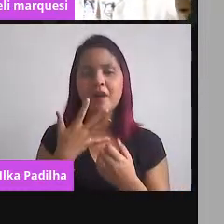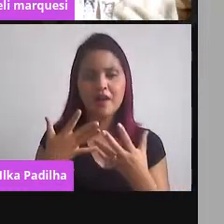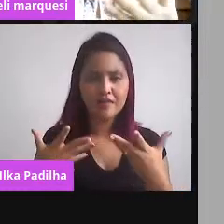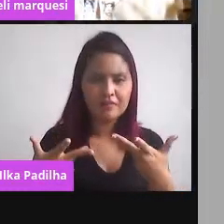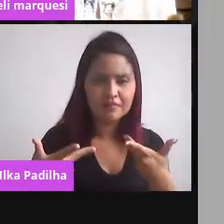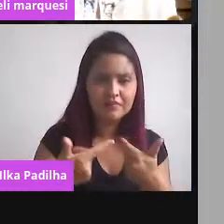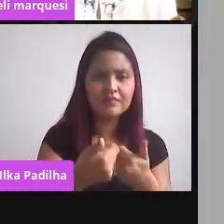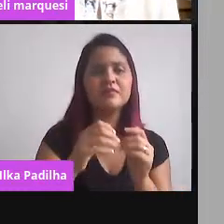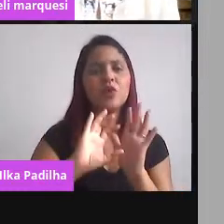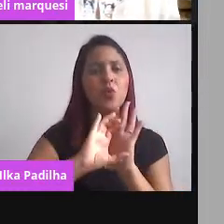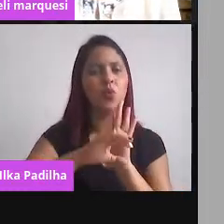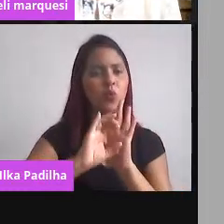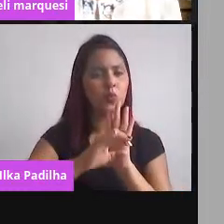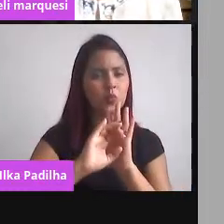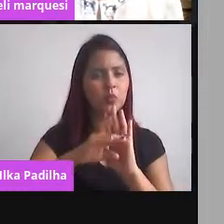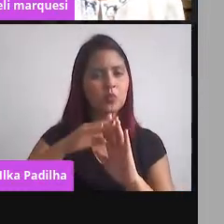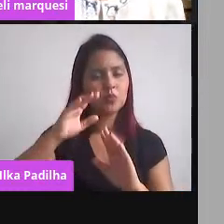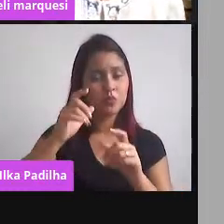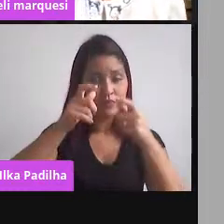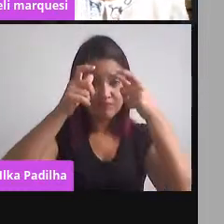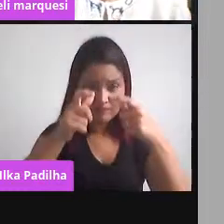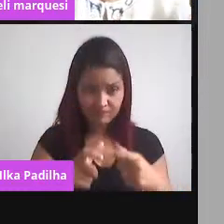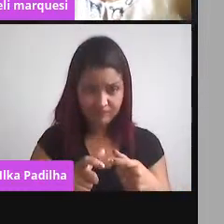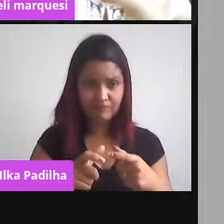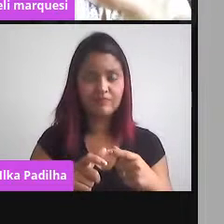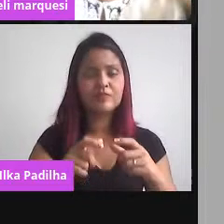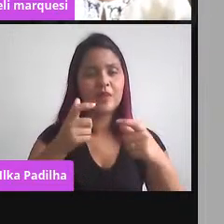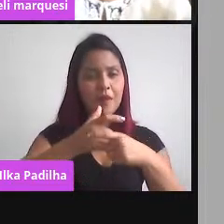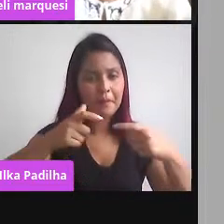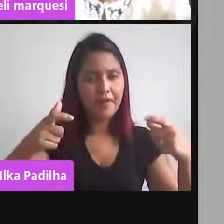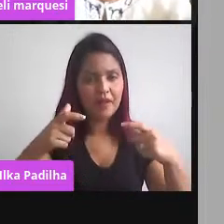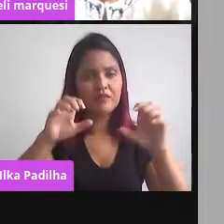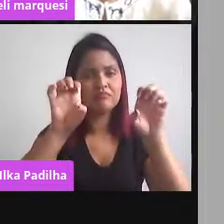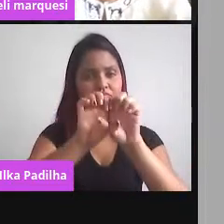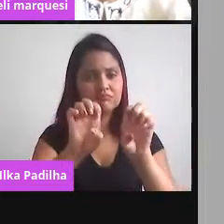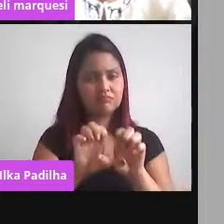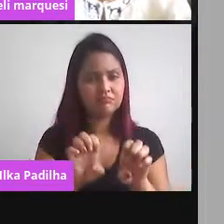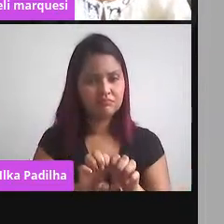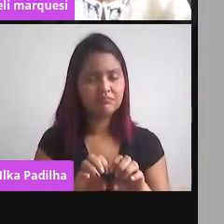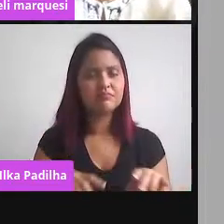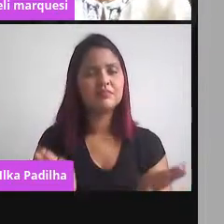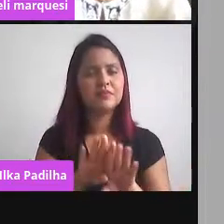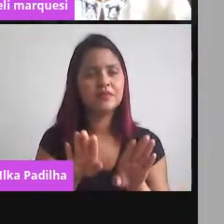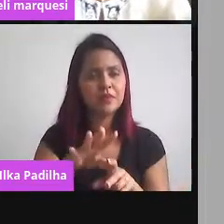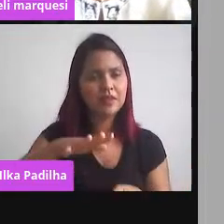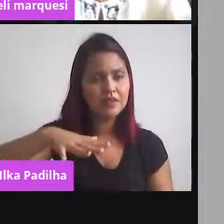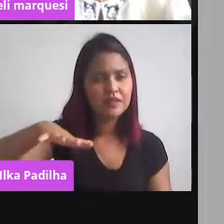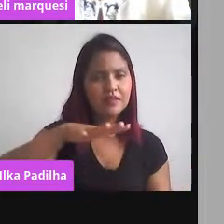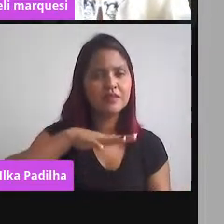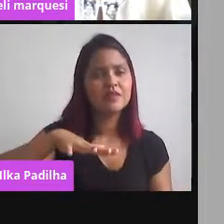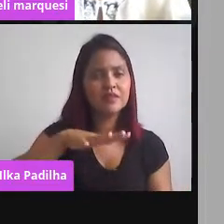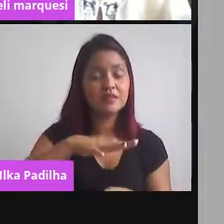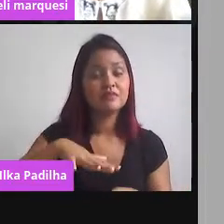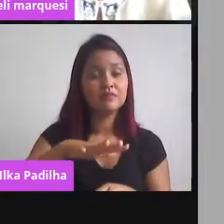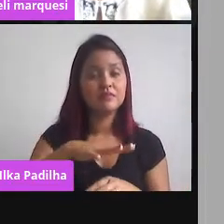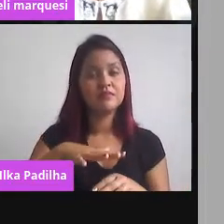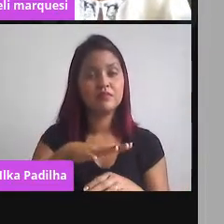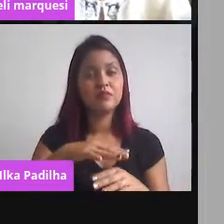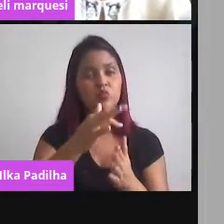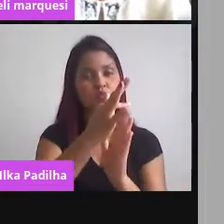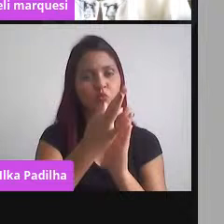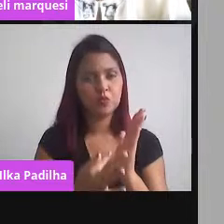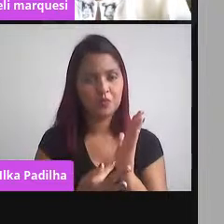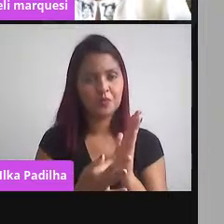conteúdo central pela macroestrutura e toda a superficialização do texto. Bom, ainda